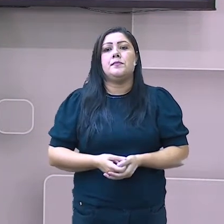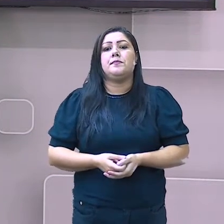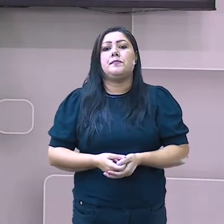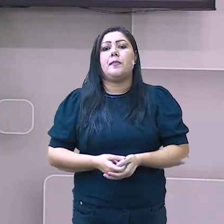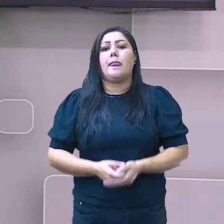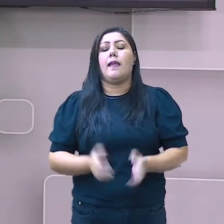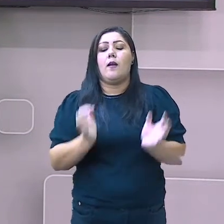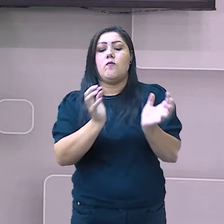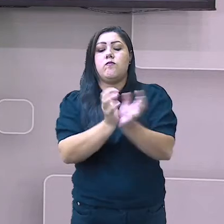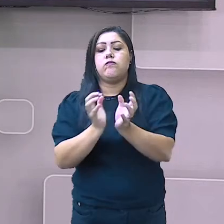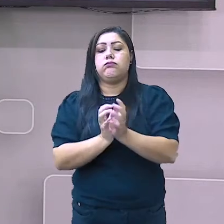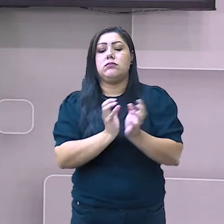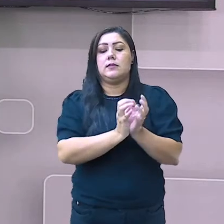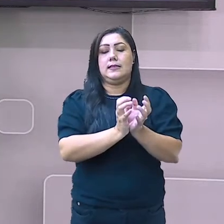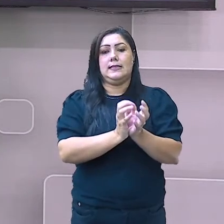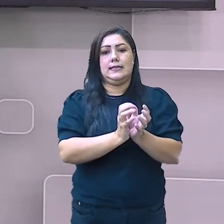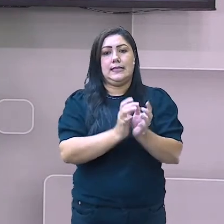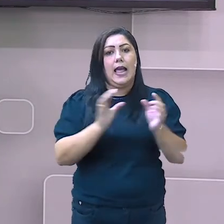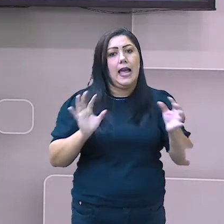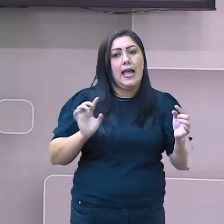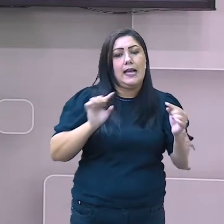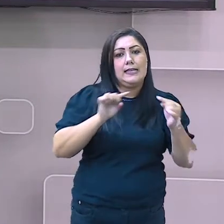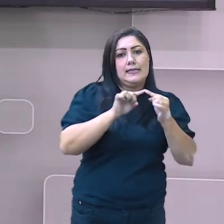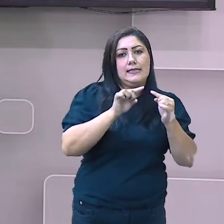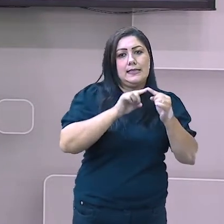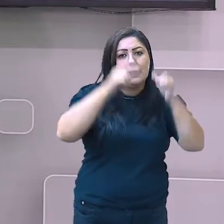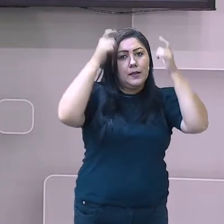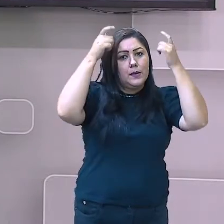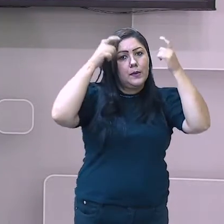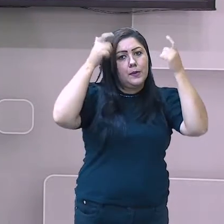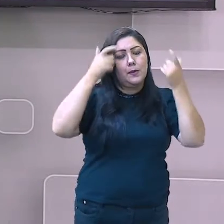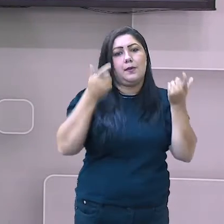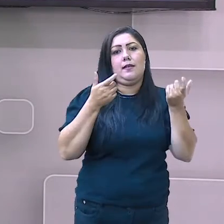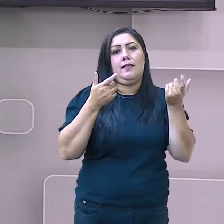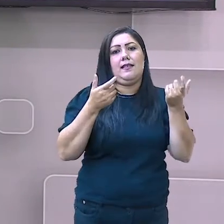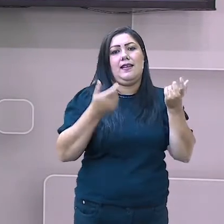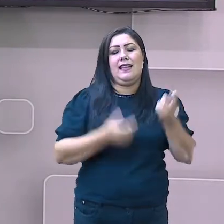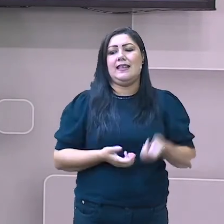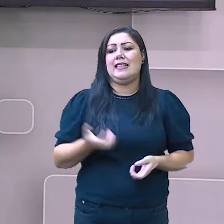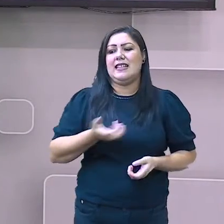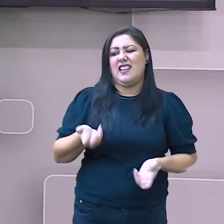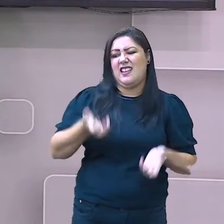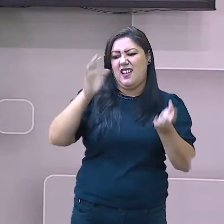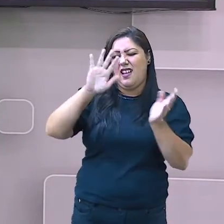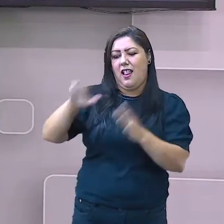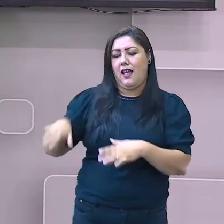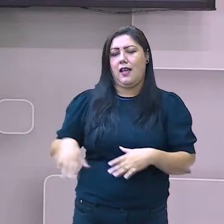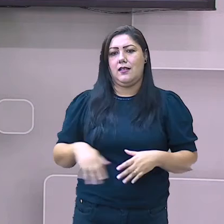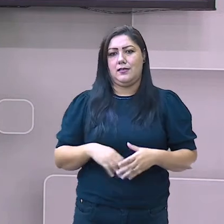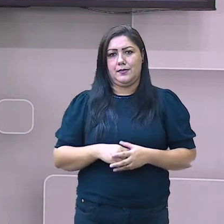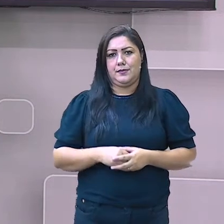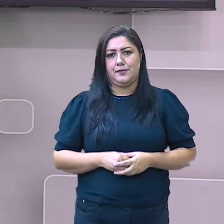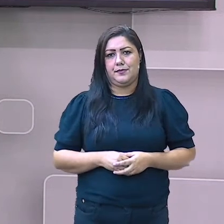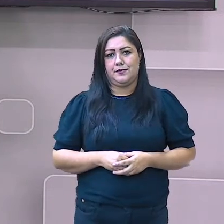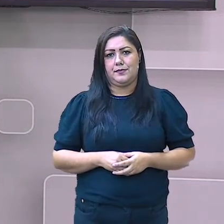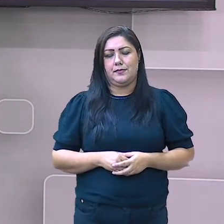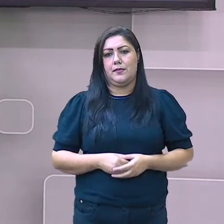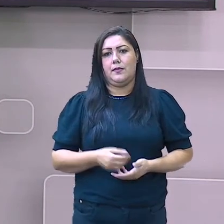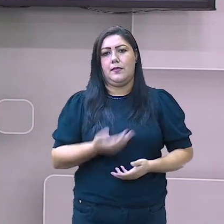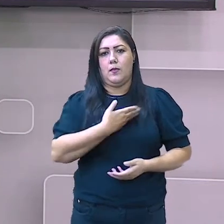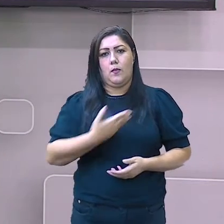governo provisório, sendo impedidas principalmente pelos operários e camponeses